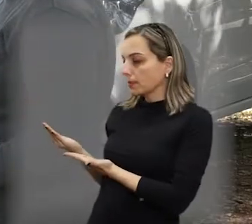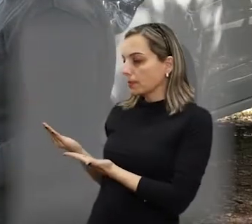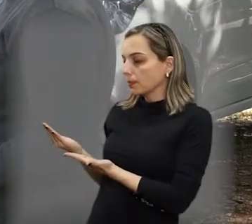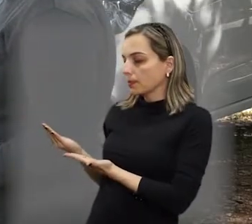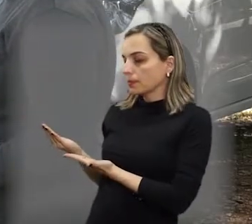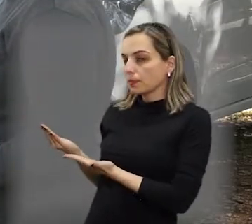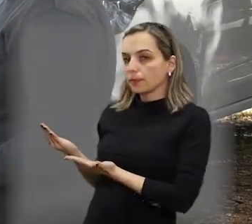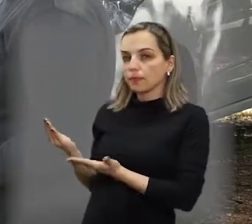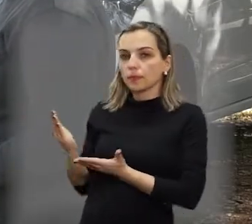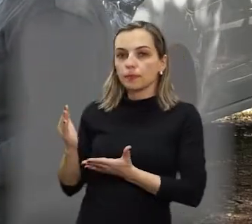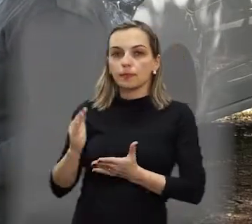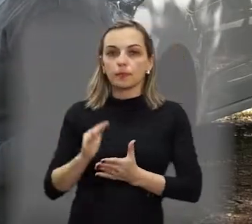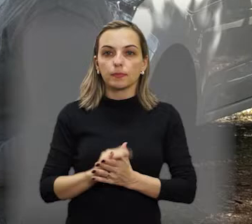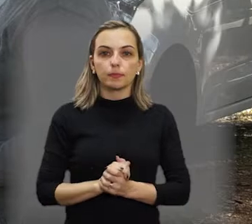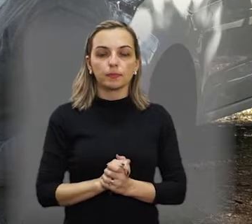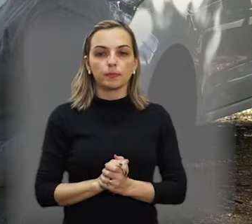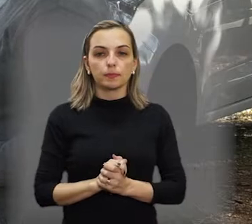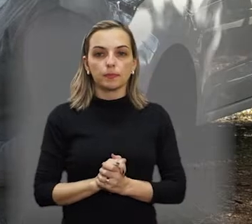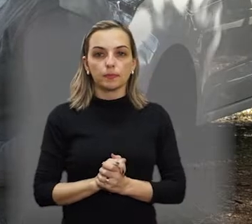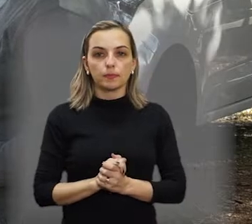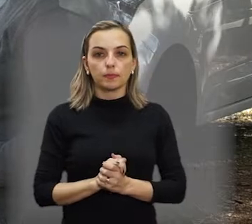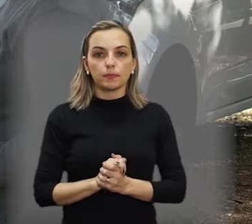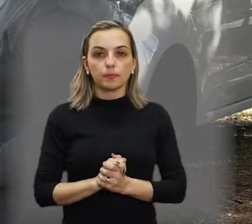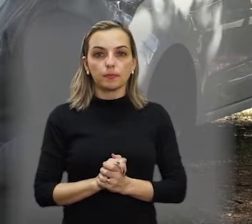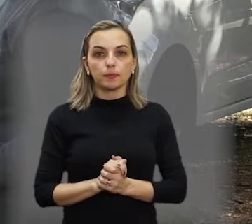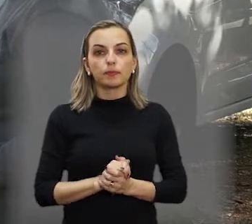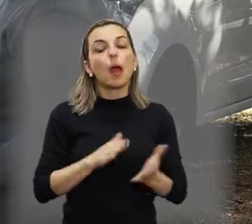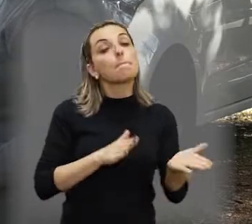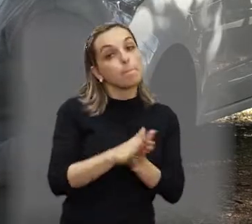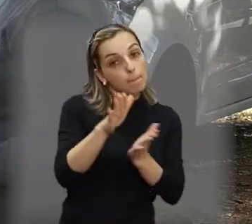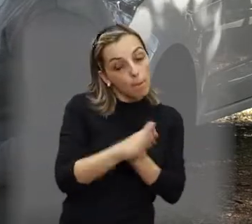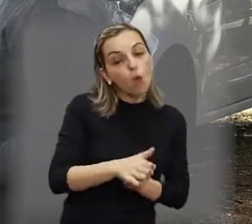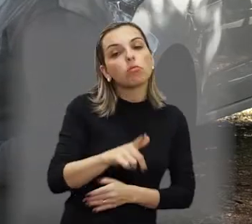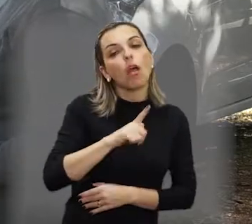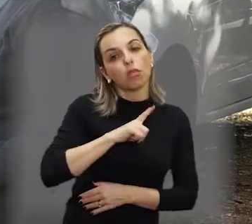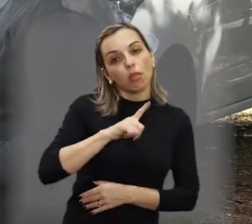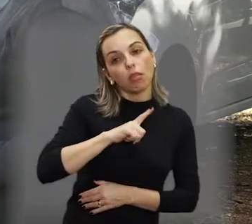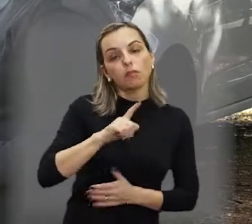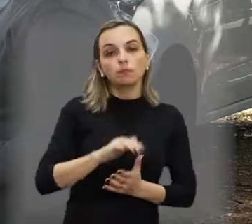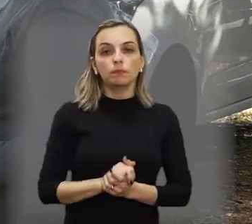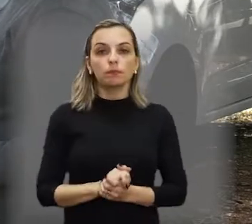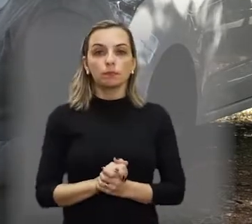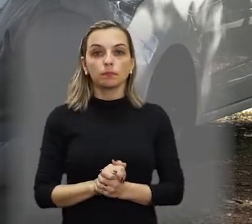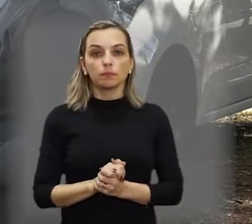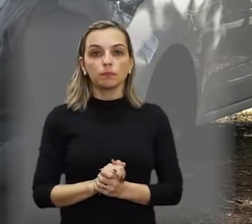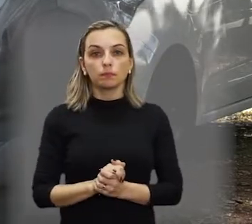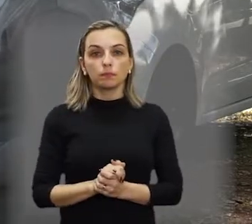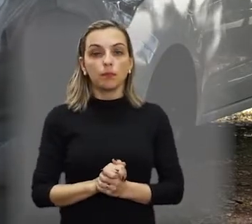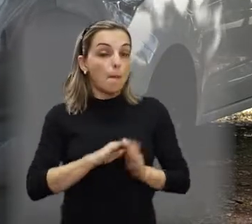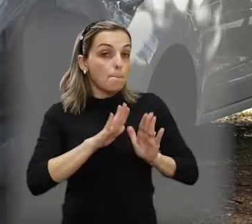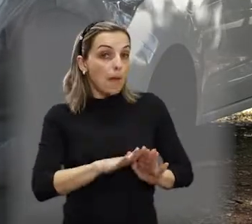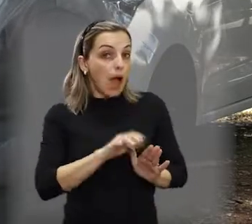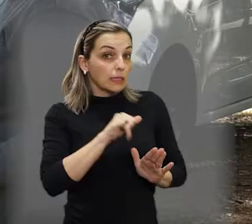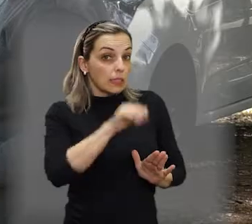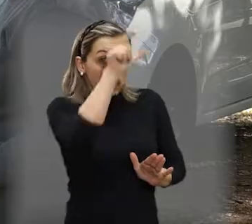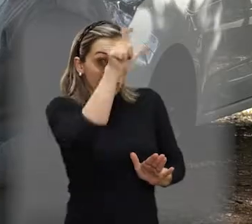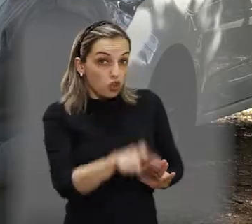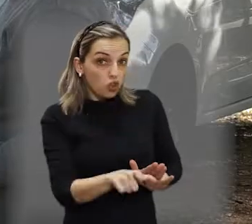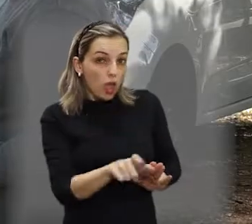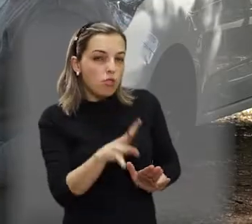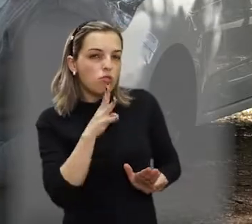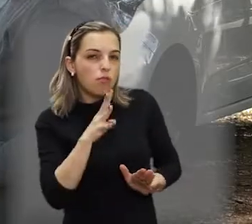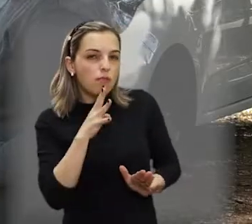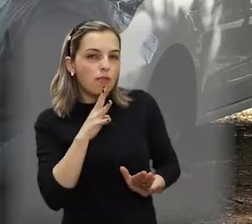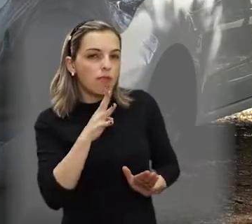770 1595, para denúncia de notificação de multa, né? Na gestão ambiental. Agora, se a pessoa consegue identificar